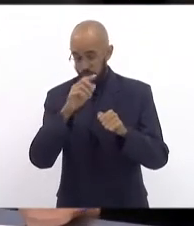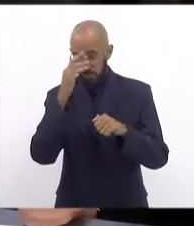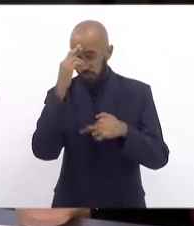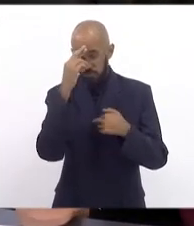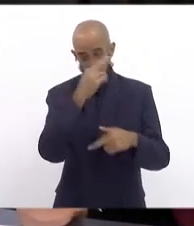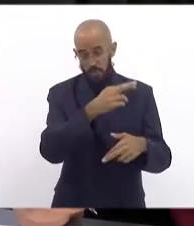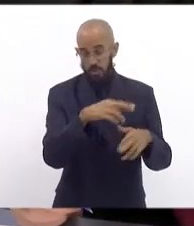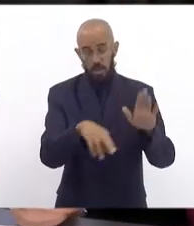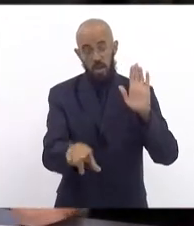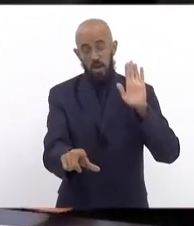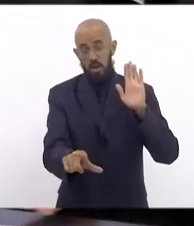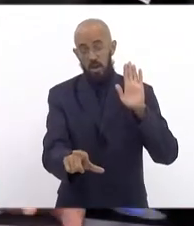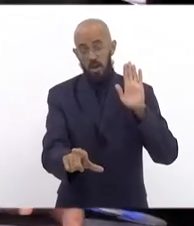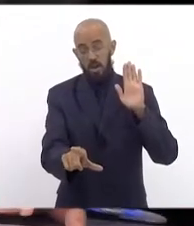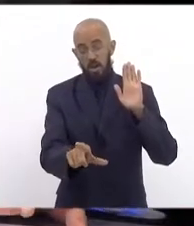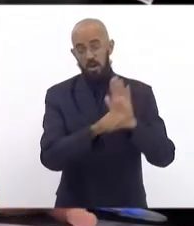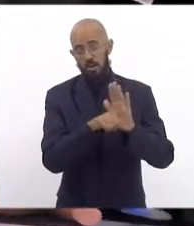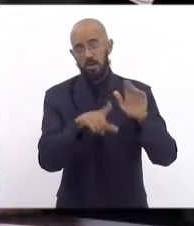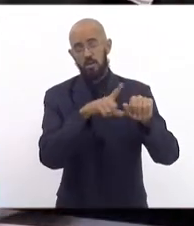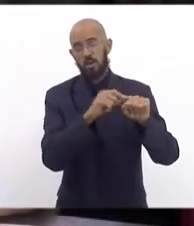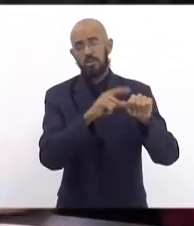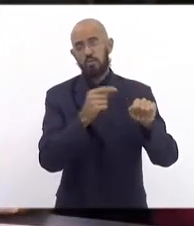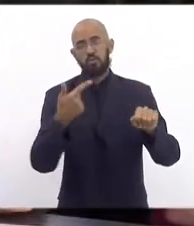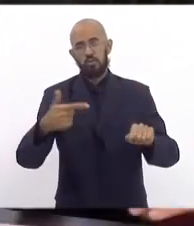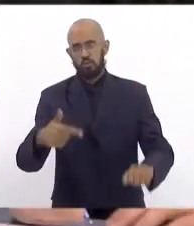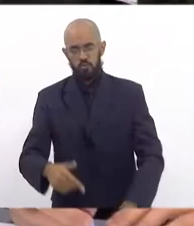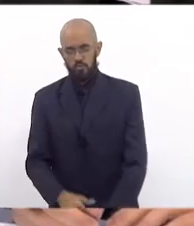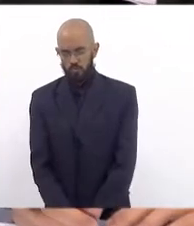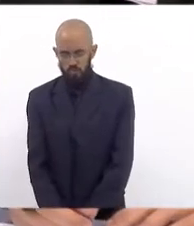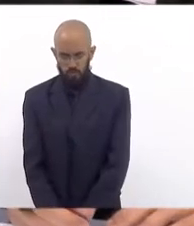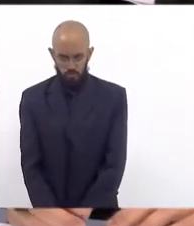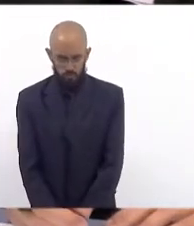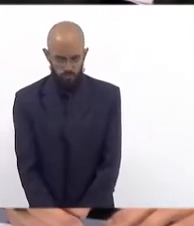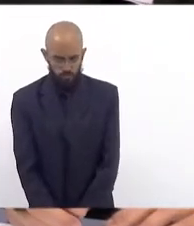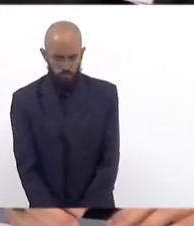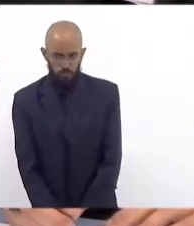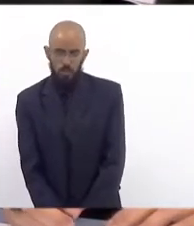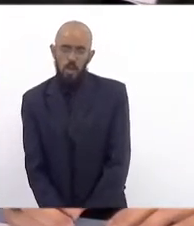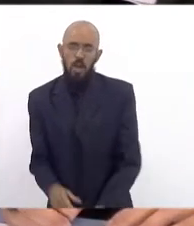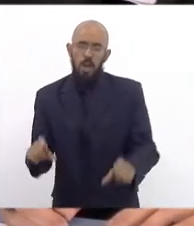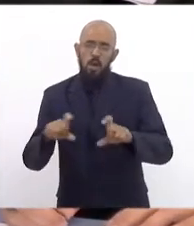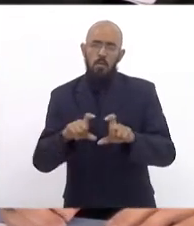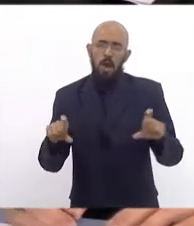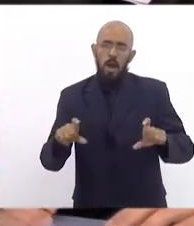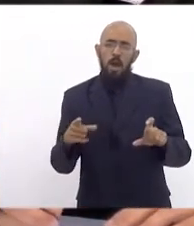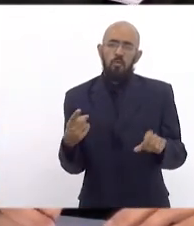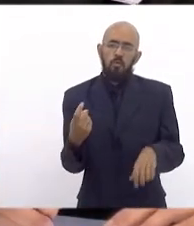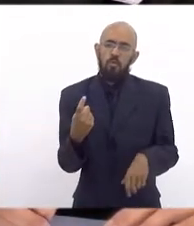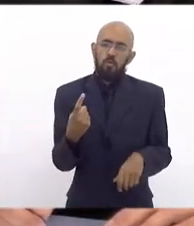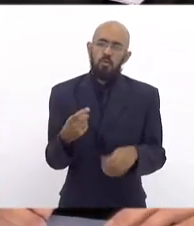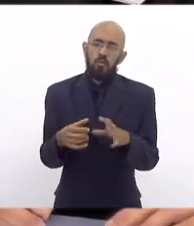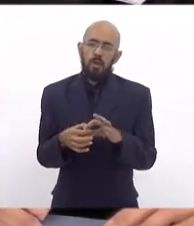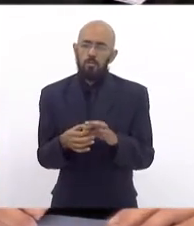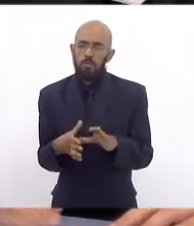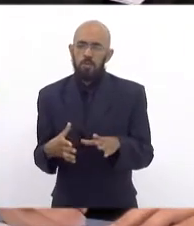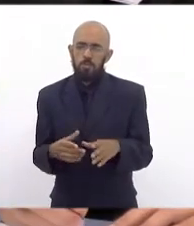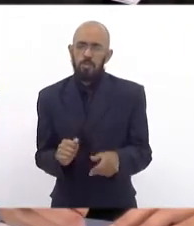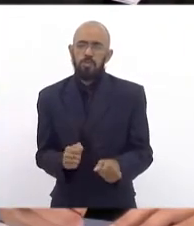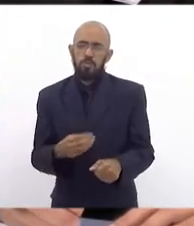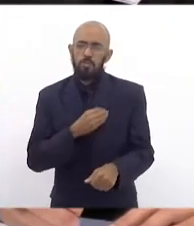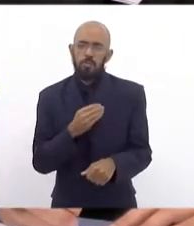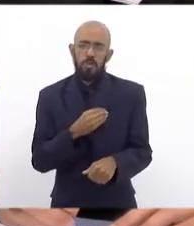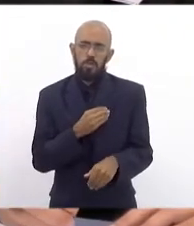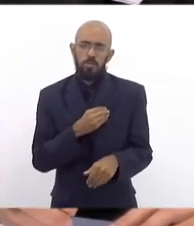no artigo 2º parágrafo terceiro e aí o parágrafo único ele é que ele permite que o benefício fiscal as